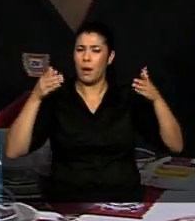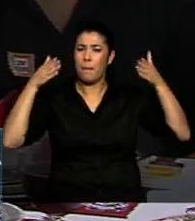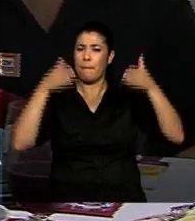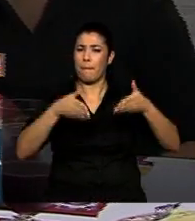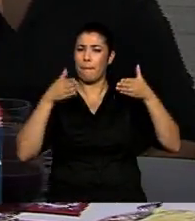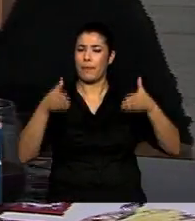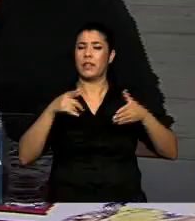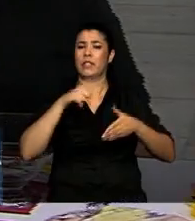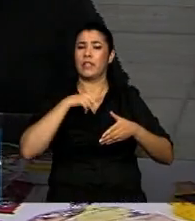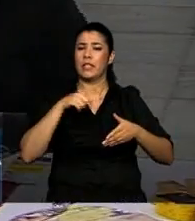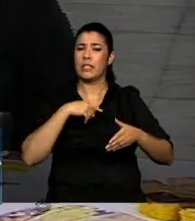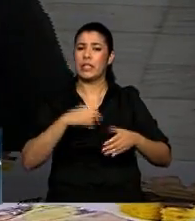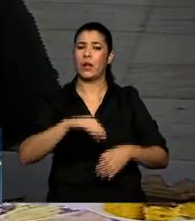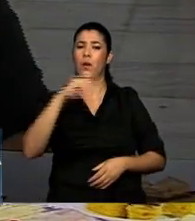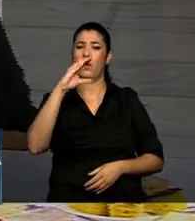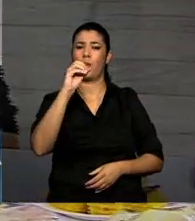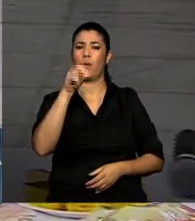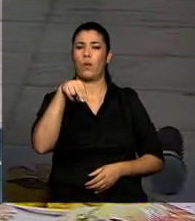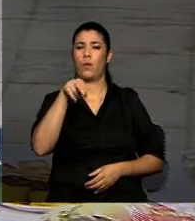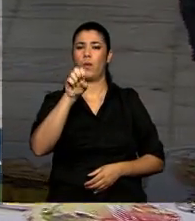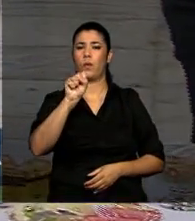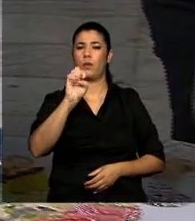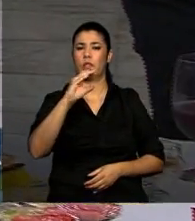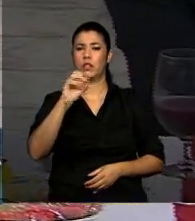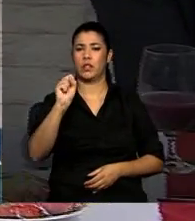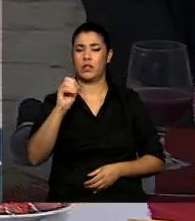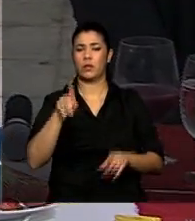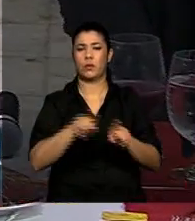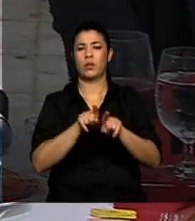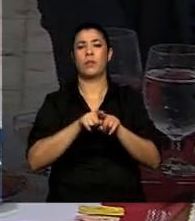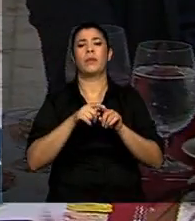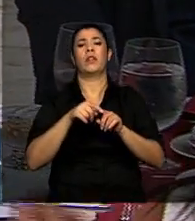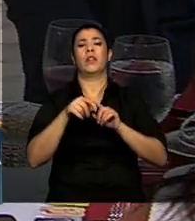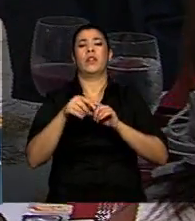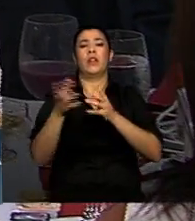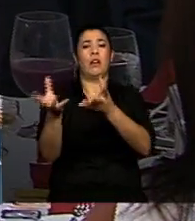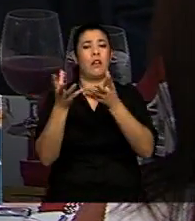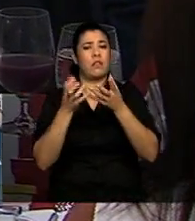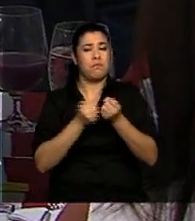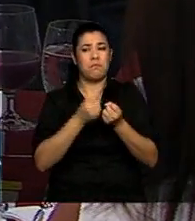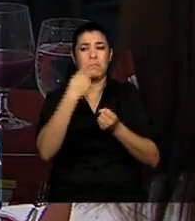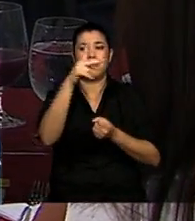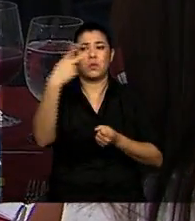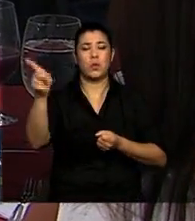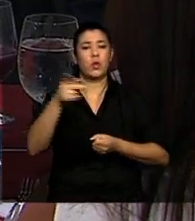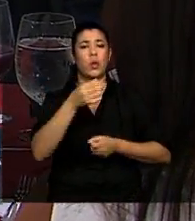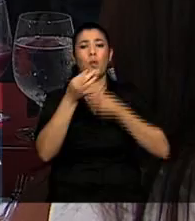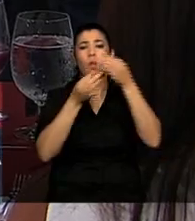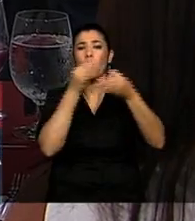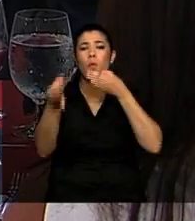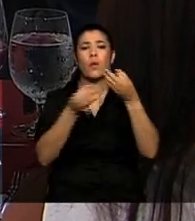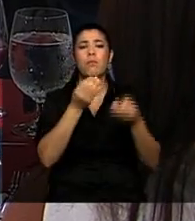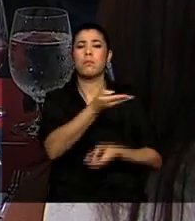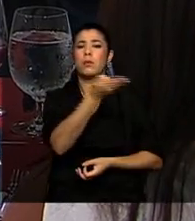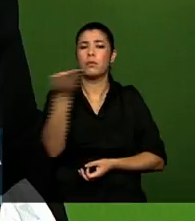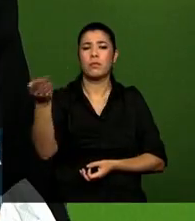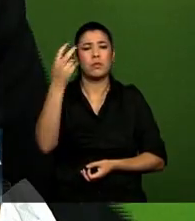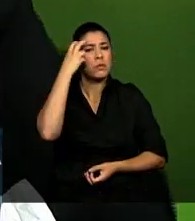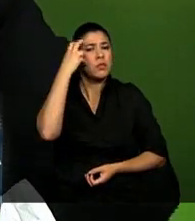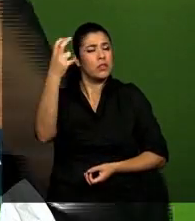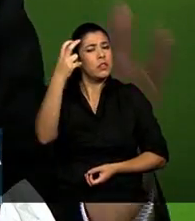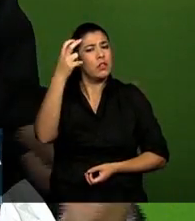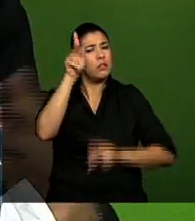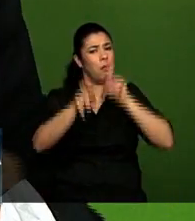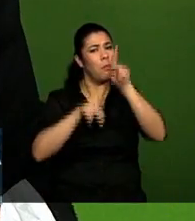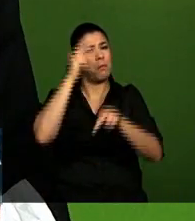criando consensos eh recebendo as opiniões dessa grande inteligência do povo brasileiro